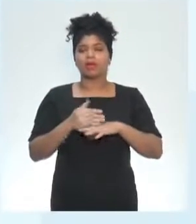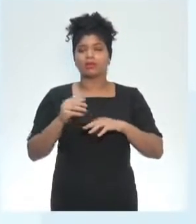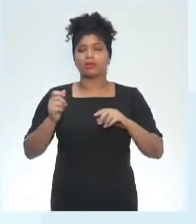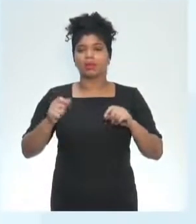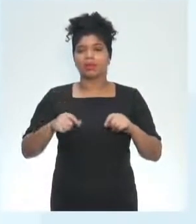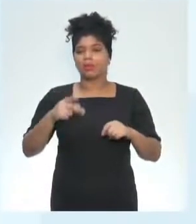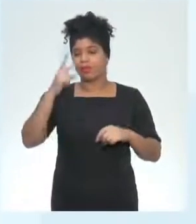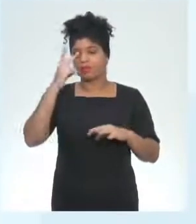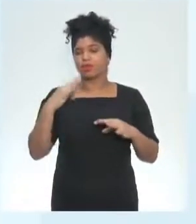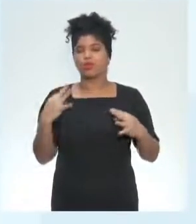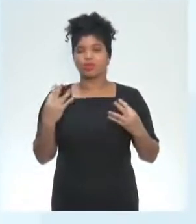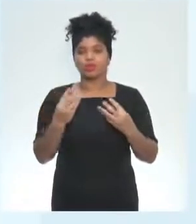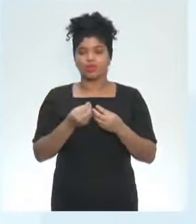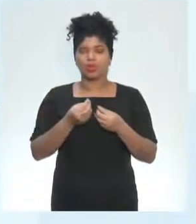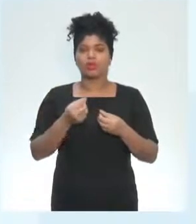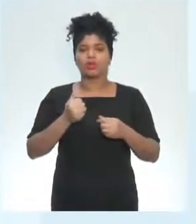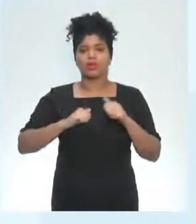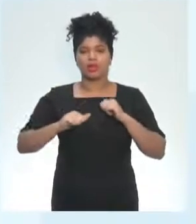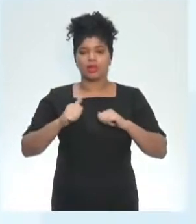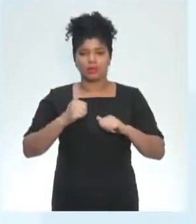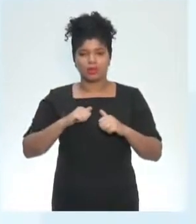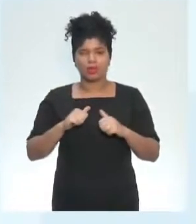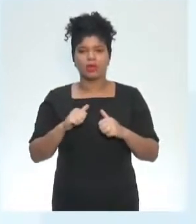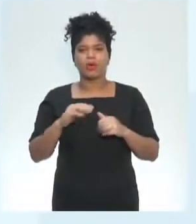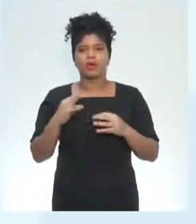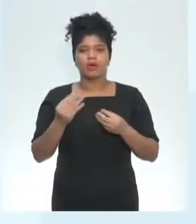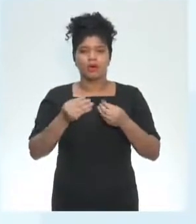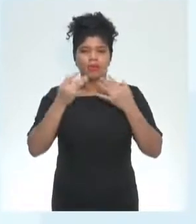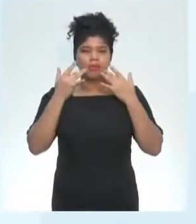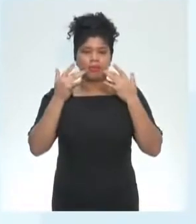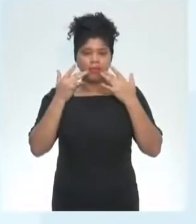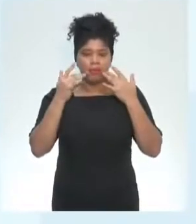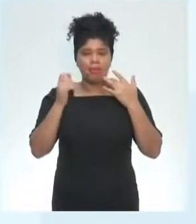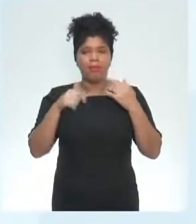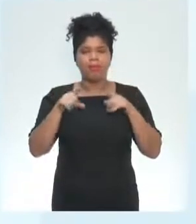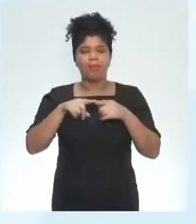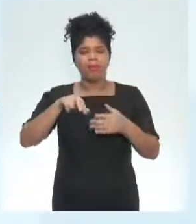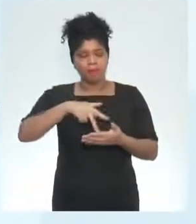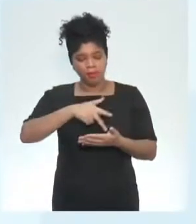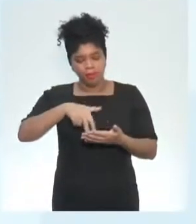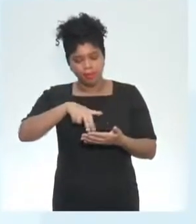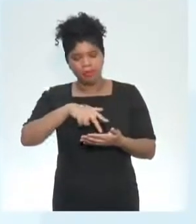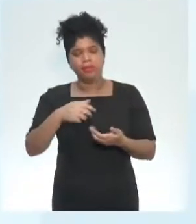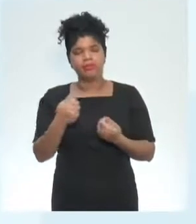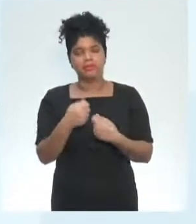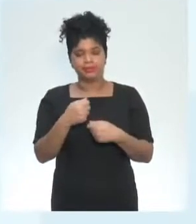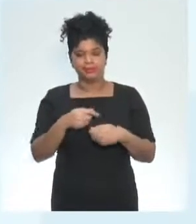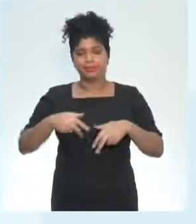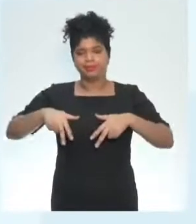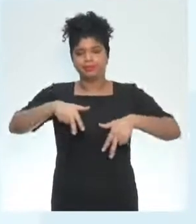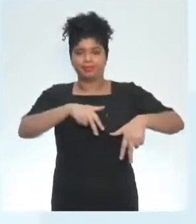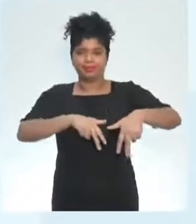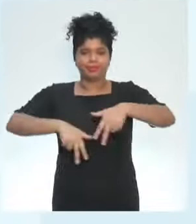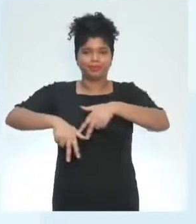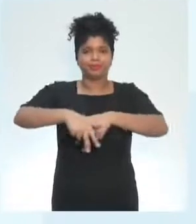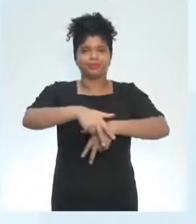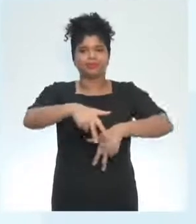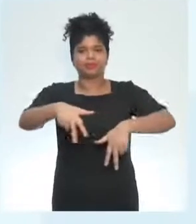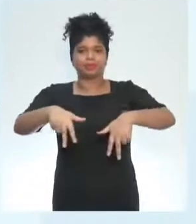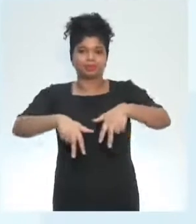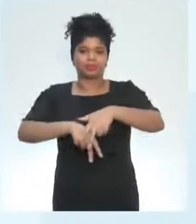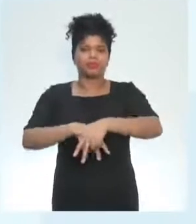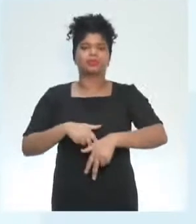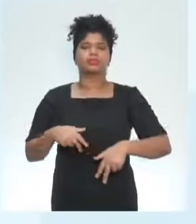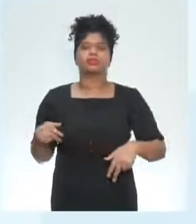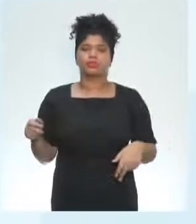os artistas, né, os dançarinos interagindo, né, os corpos interagindo entre si. Tá bom? E aí, gente, né, através dos movimentos,